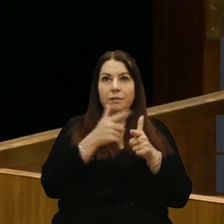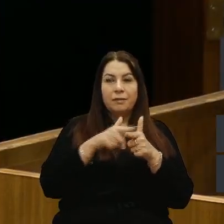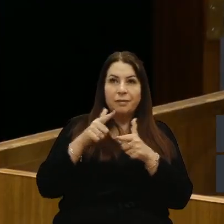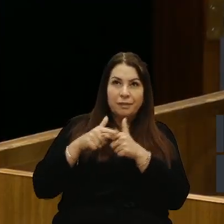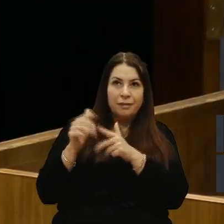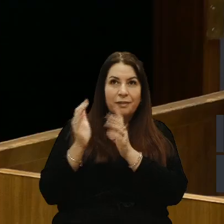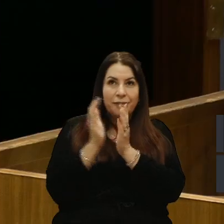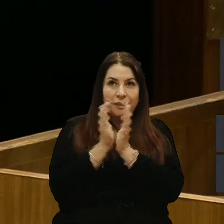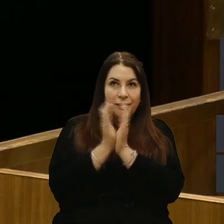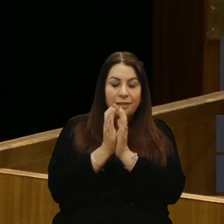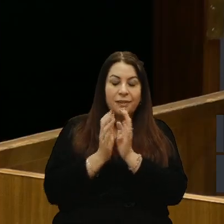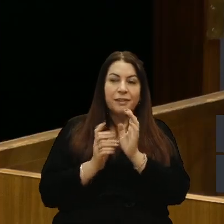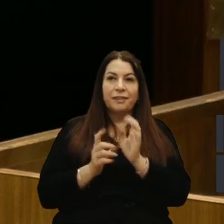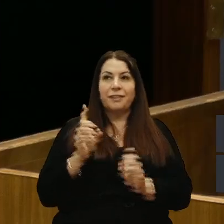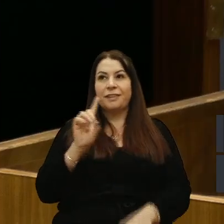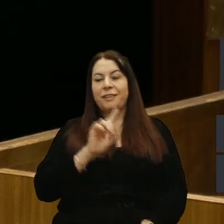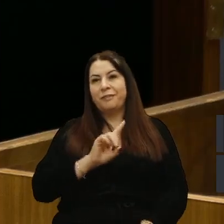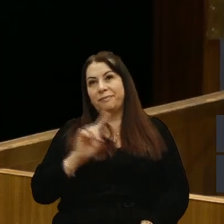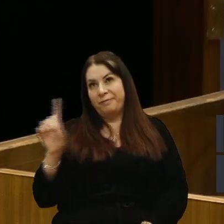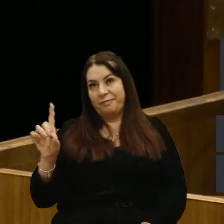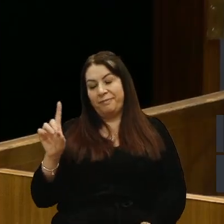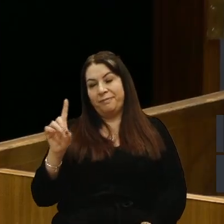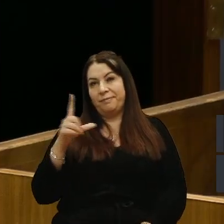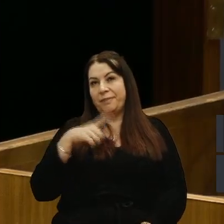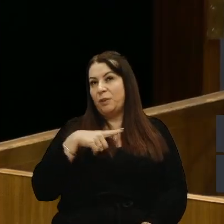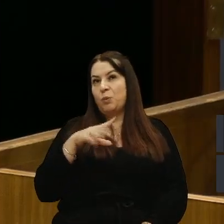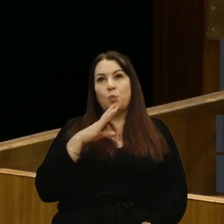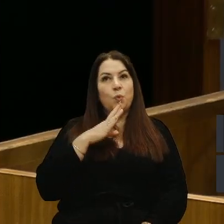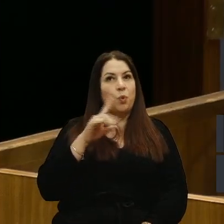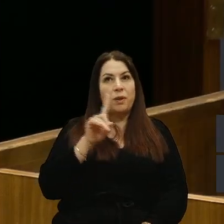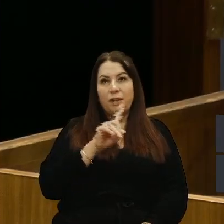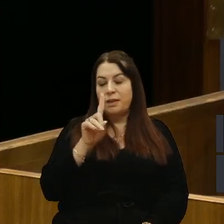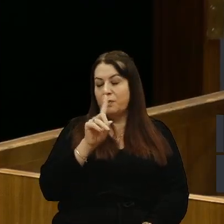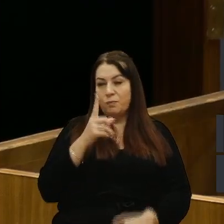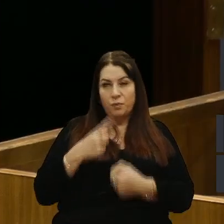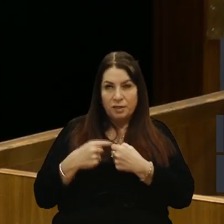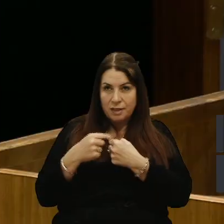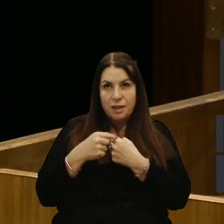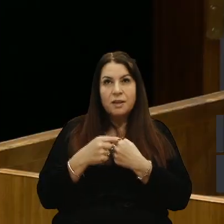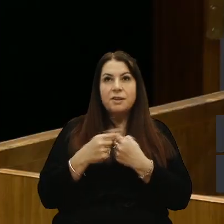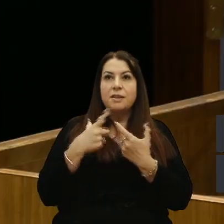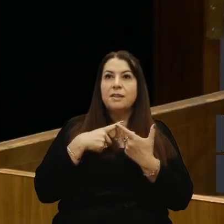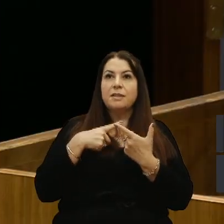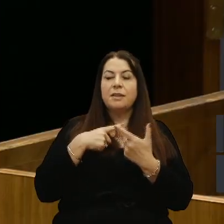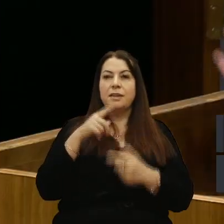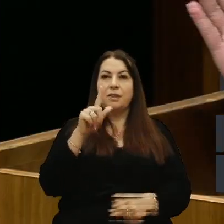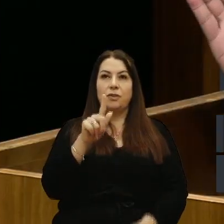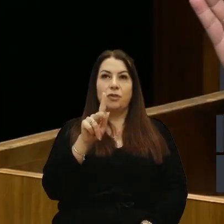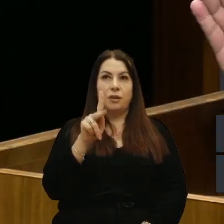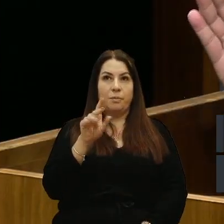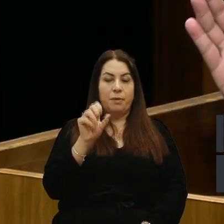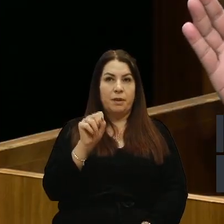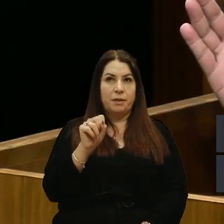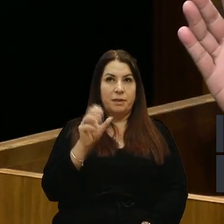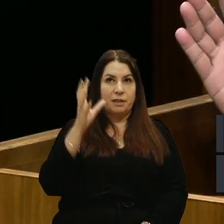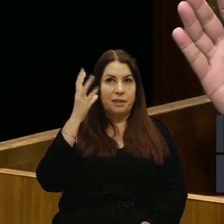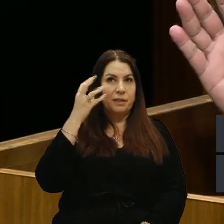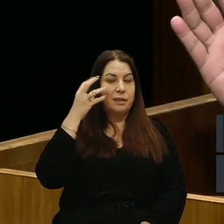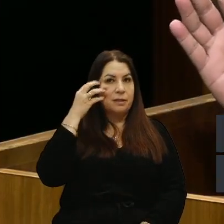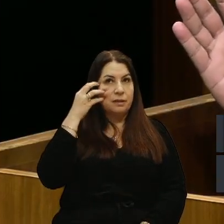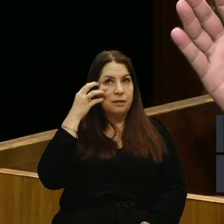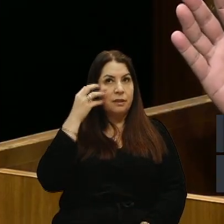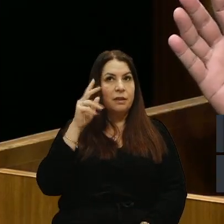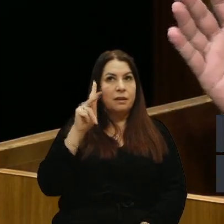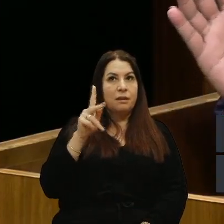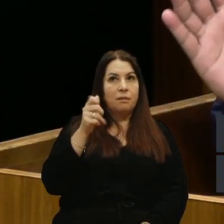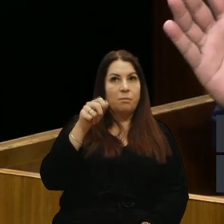colegas da direita, primeiro, que tem uns que não conhecem muito a cidade. Tem que andar de GPS. Jack, se tu falar em Pantanal, eles